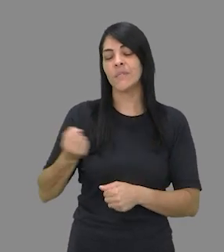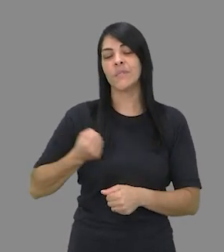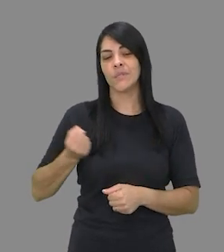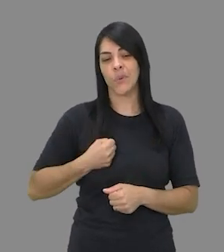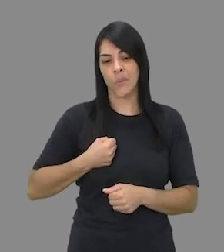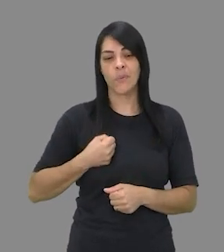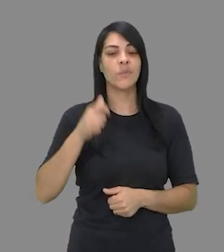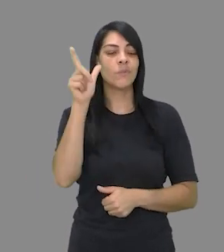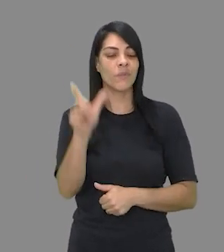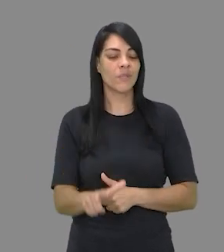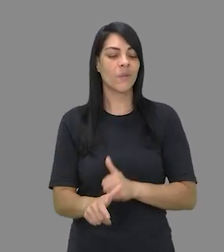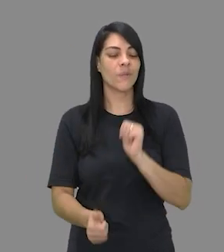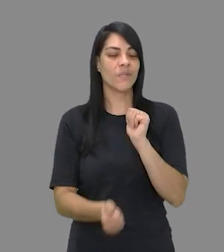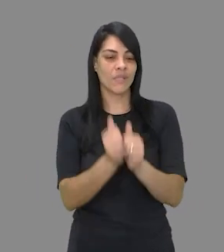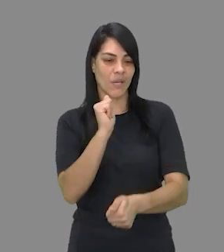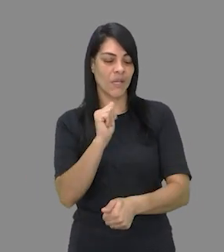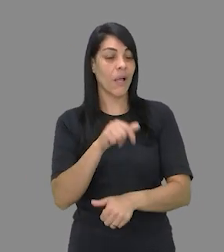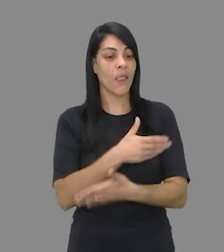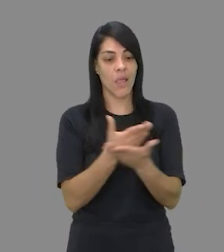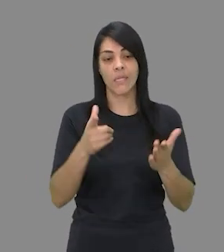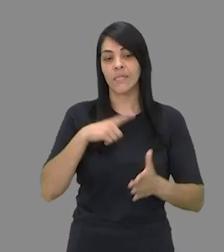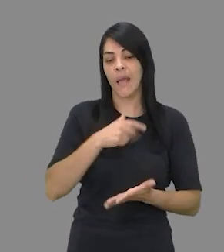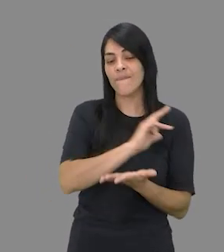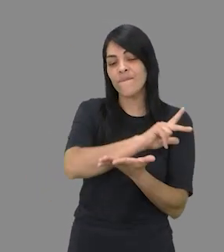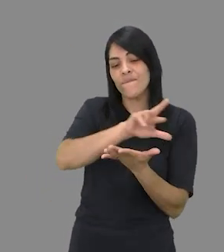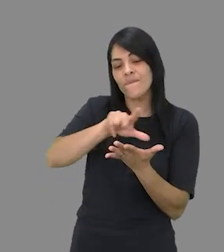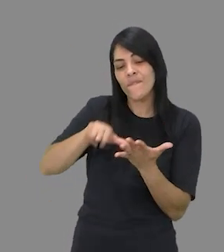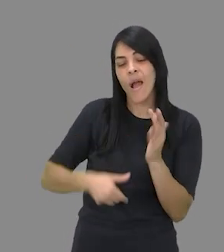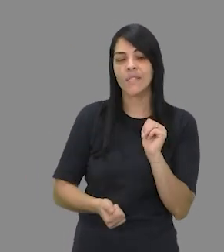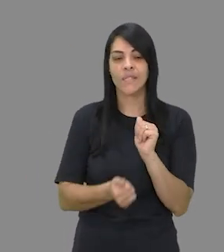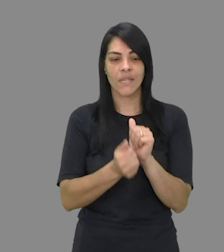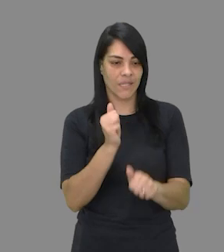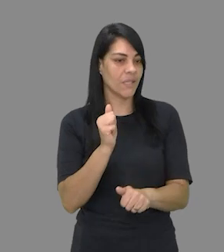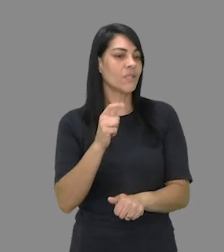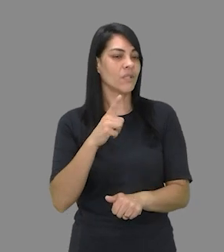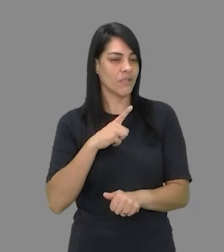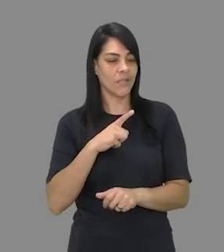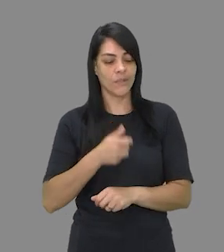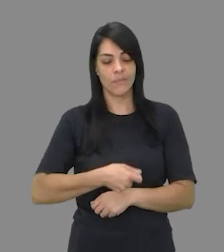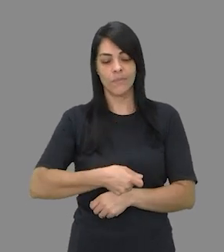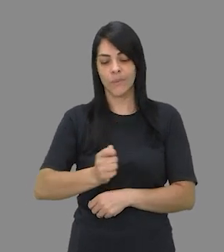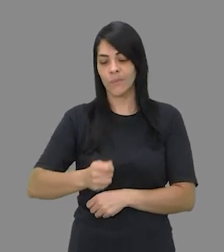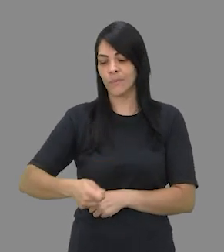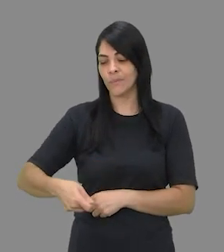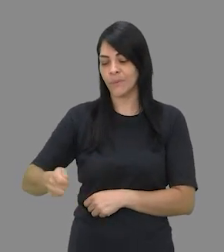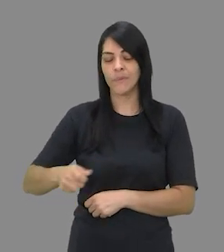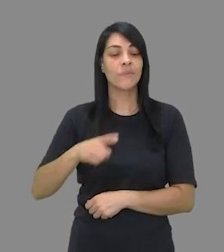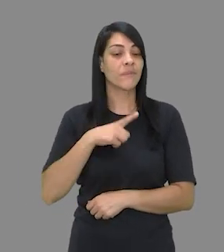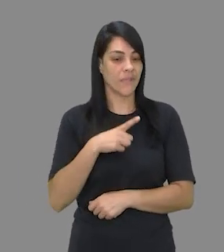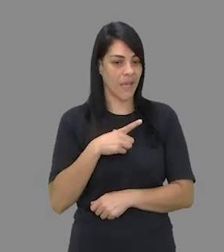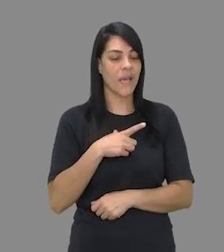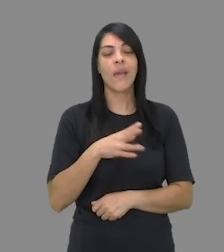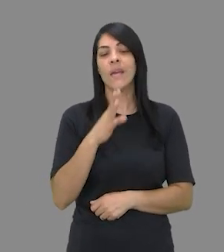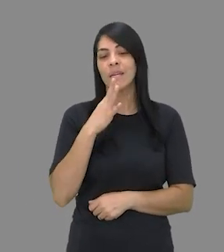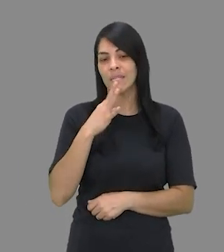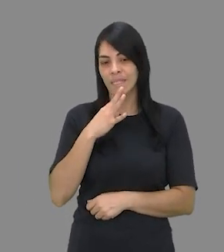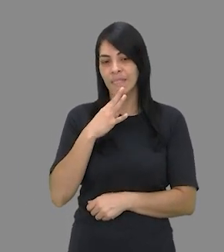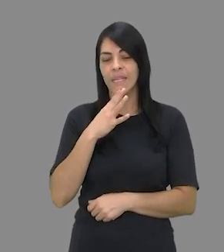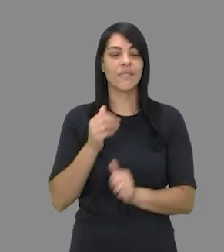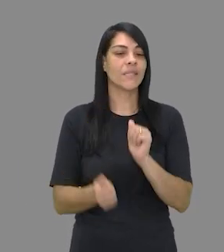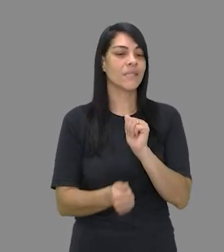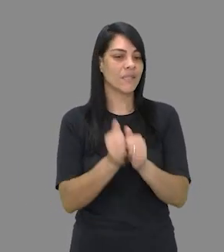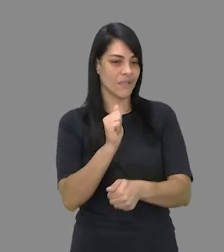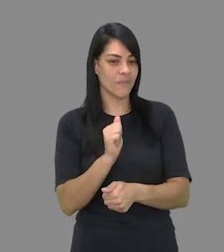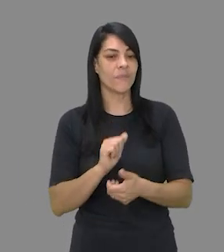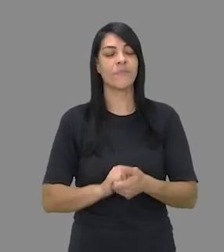Então, assim, nós temos muitos jogadores de tênis de mesa, muitos mesmo. O tênis de mesa é conhecido como esporte